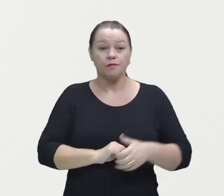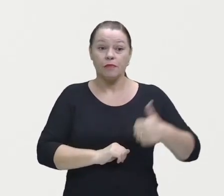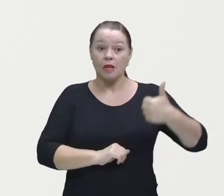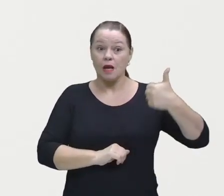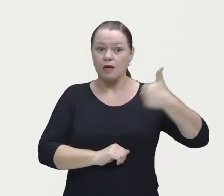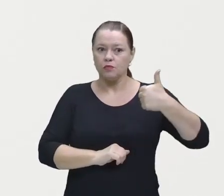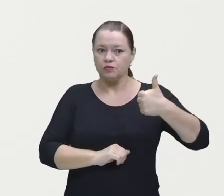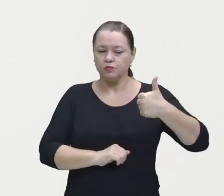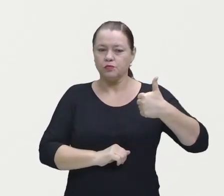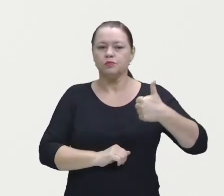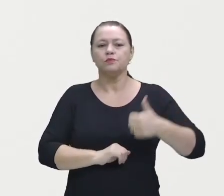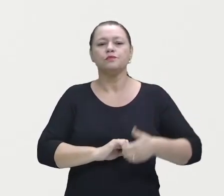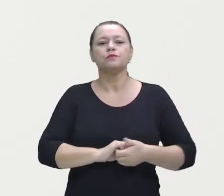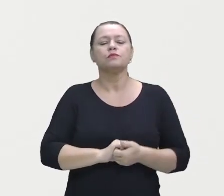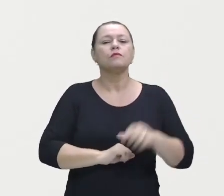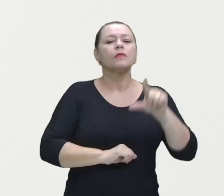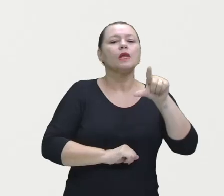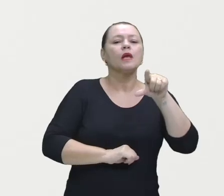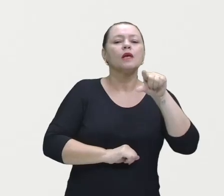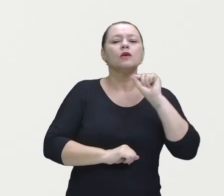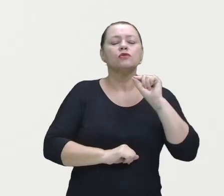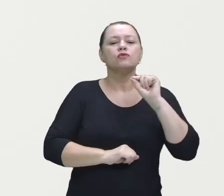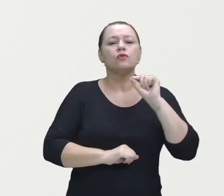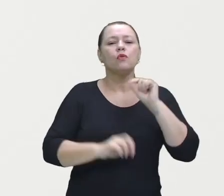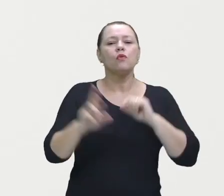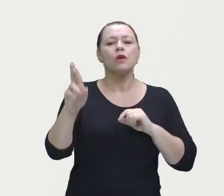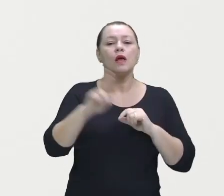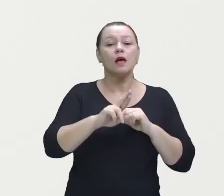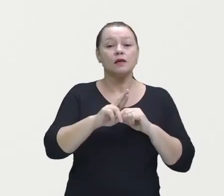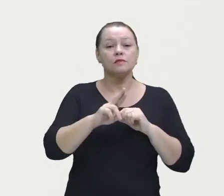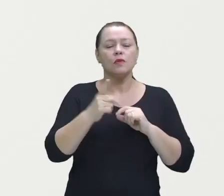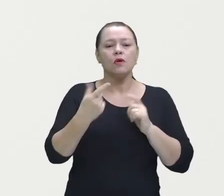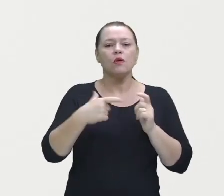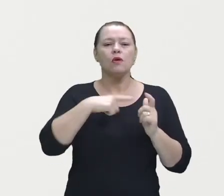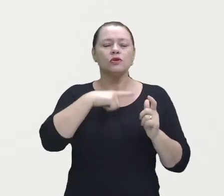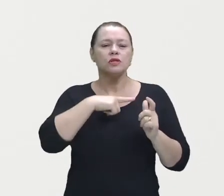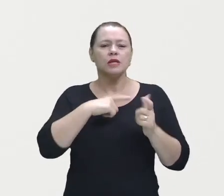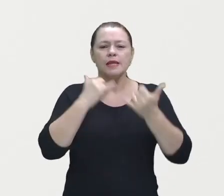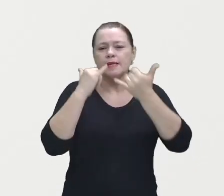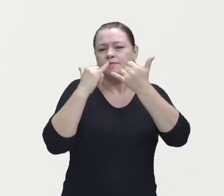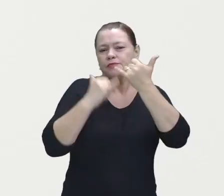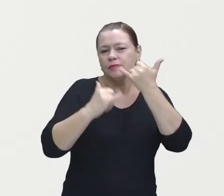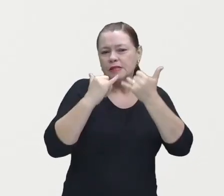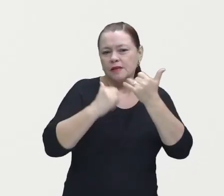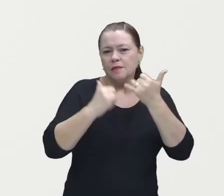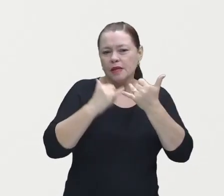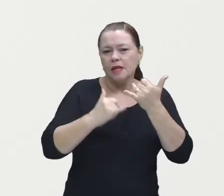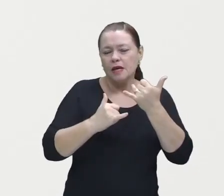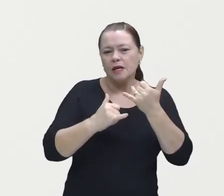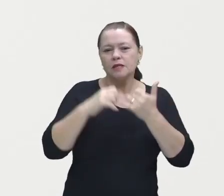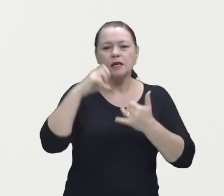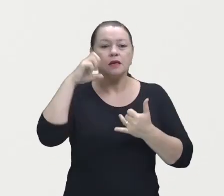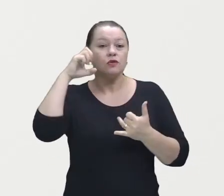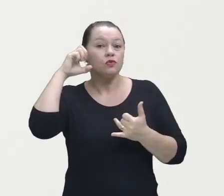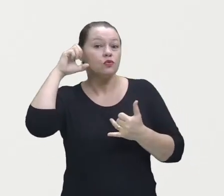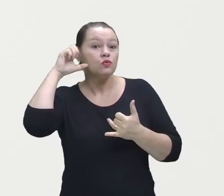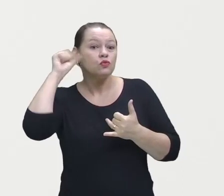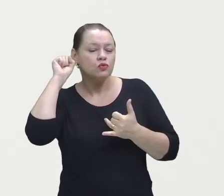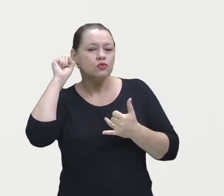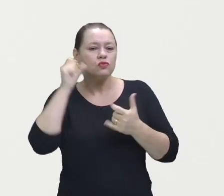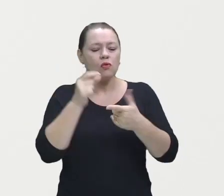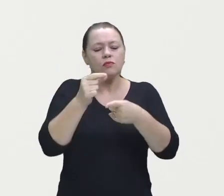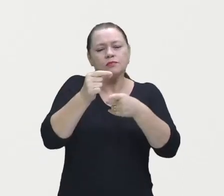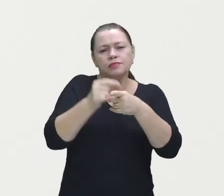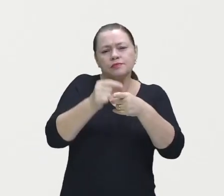Questão número 1. Escolha a opção que apresenta semelhança entre os sons das